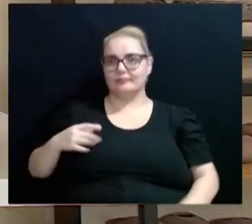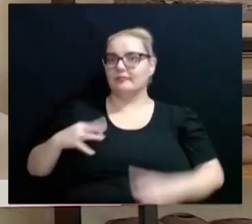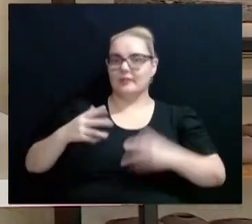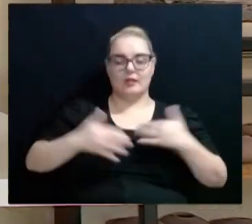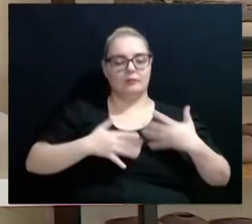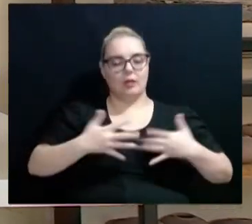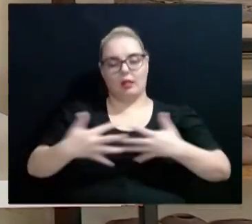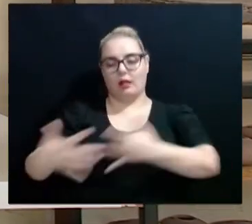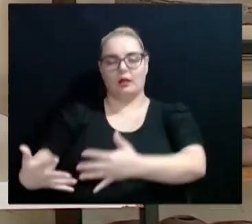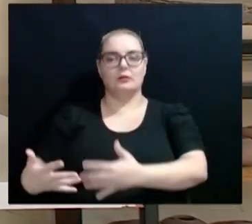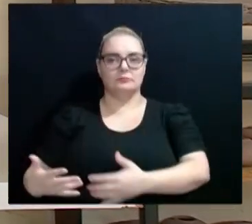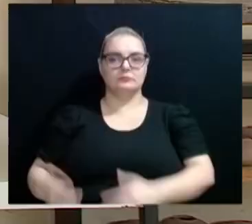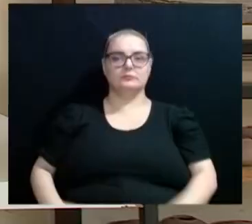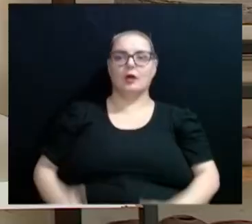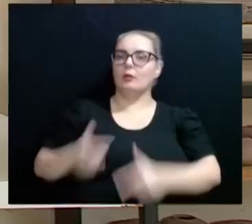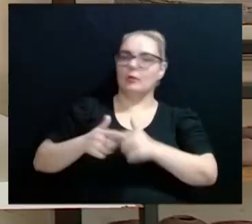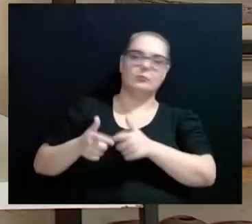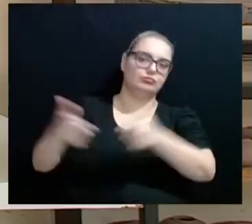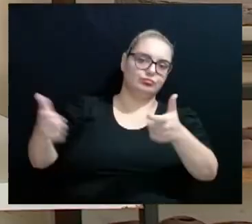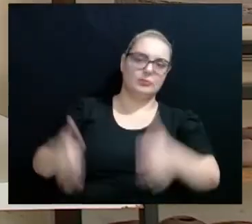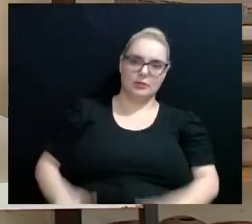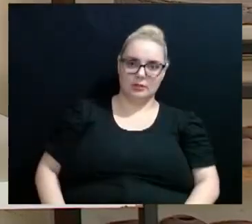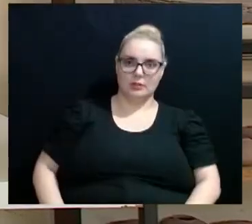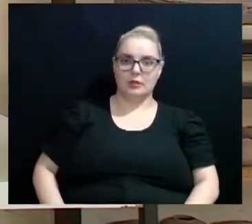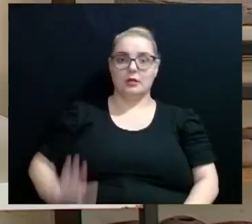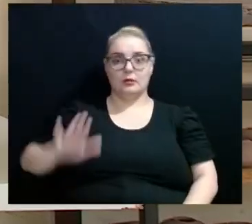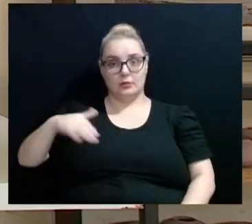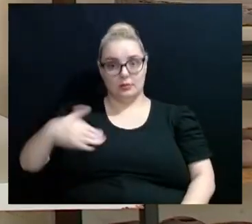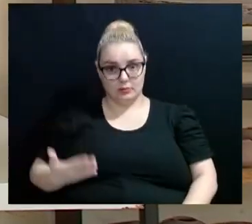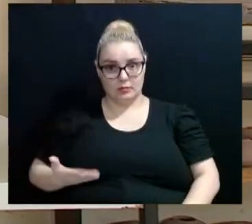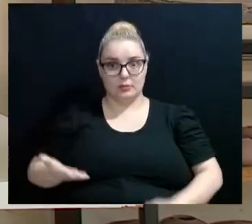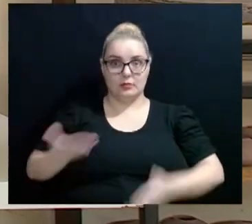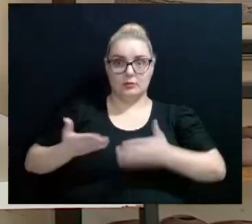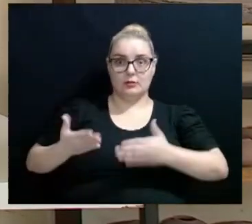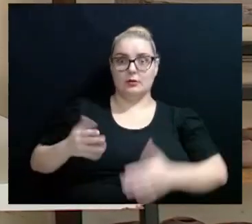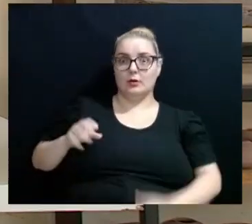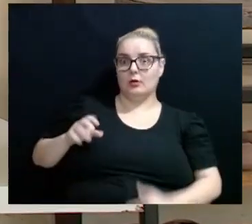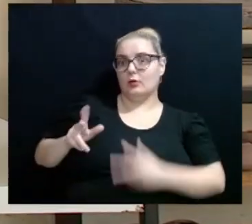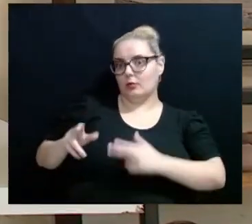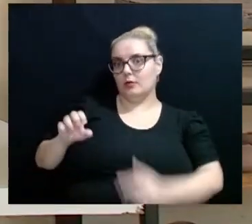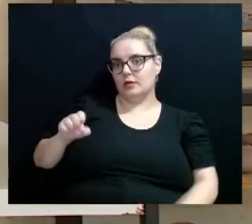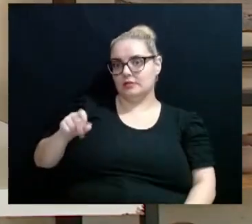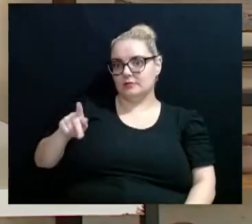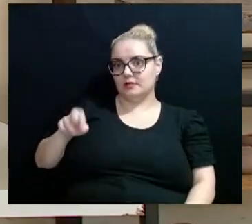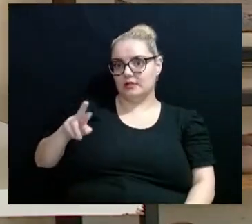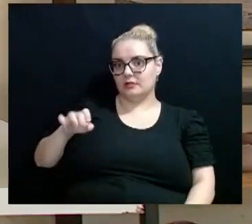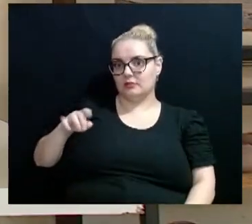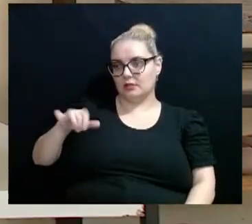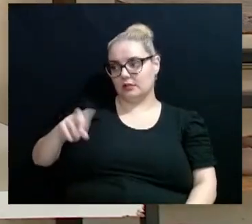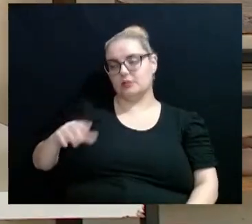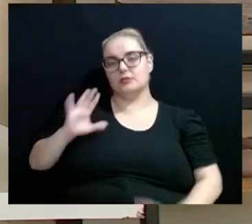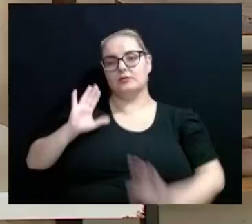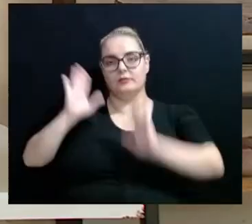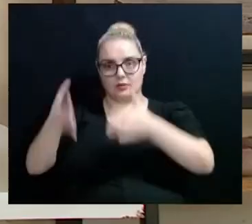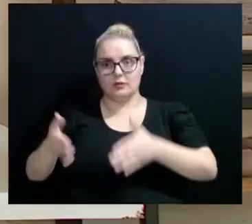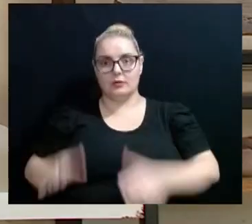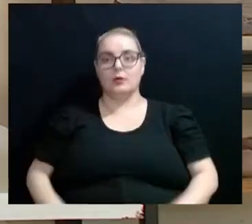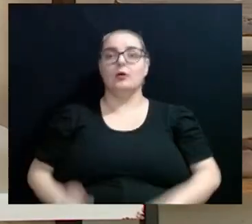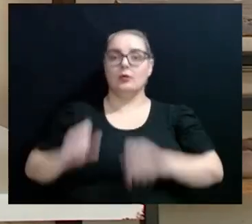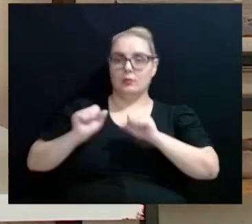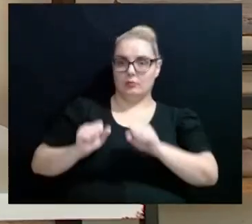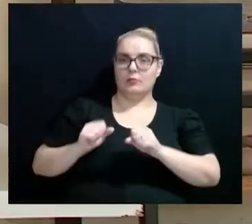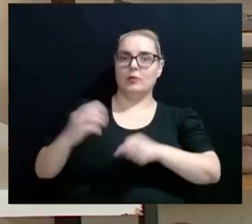negócio. E tudo vai arrastar. Agora, quando você está blindado, eu falo da espiritualidade. Então, eu me apego